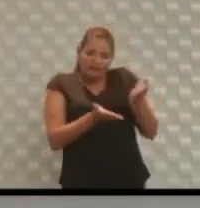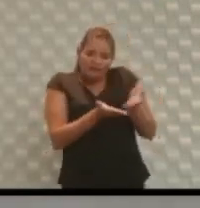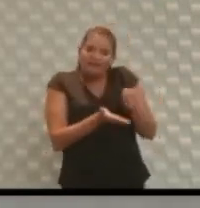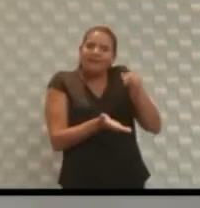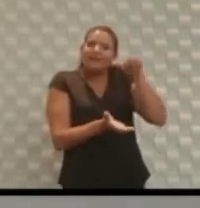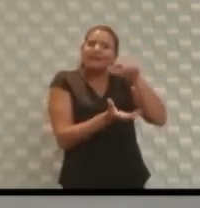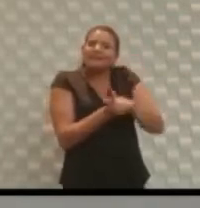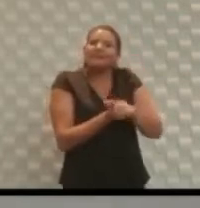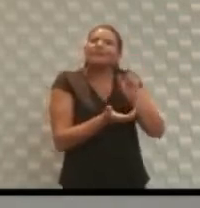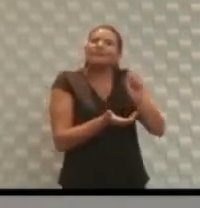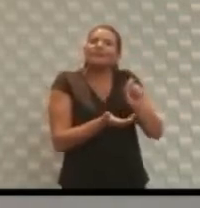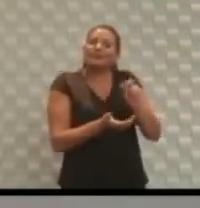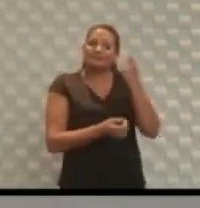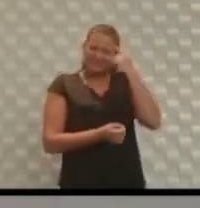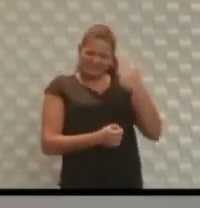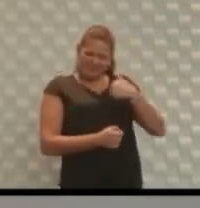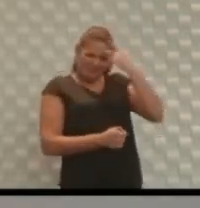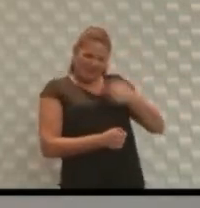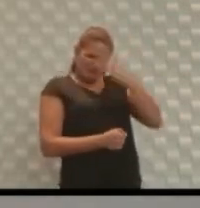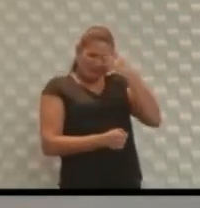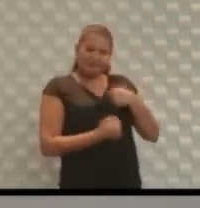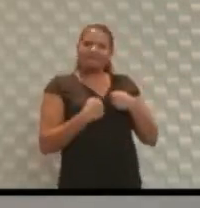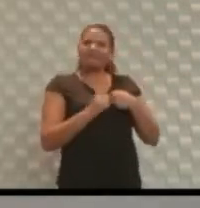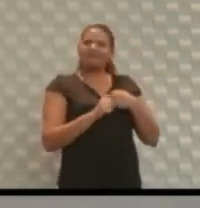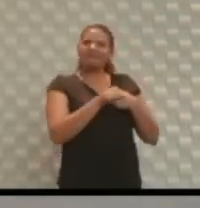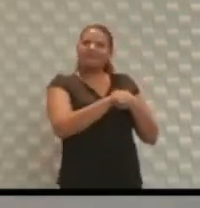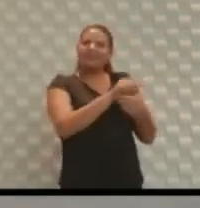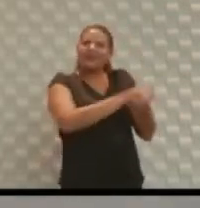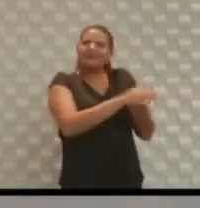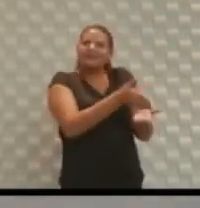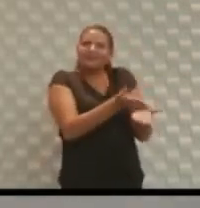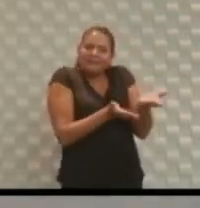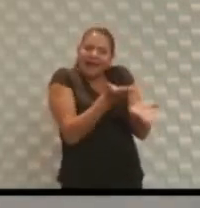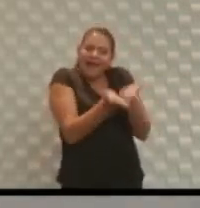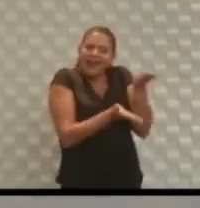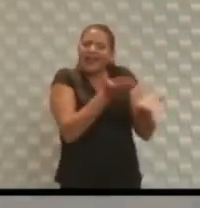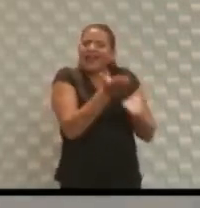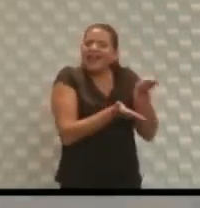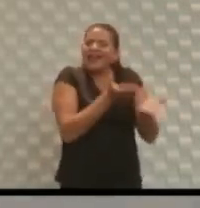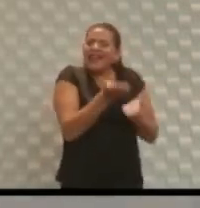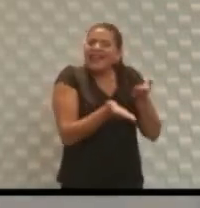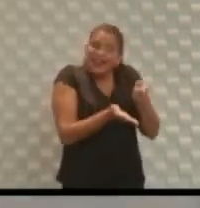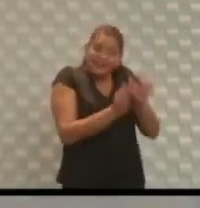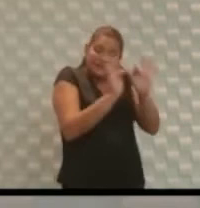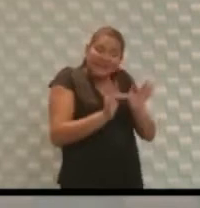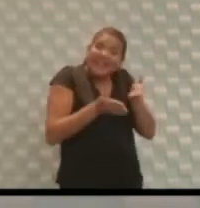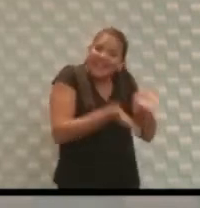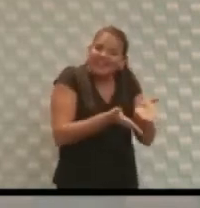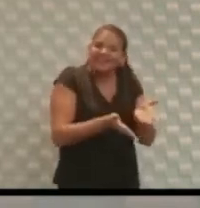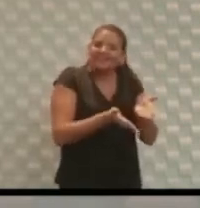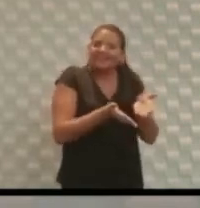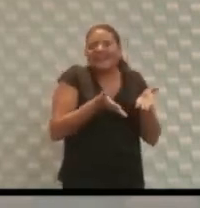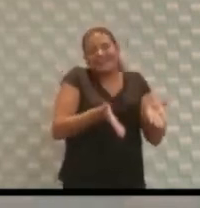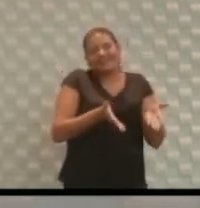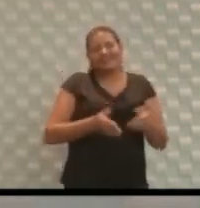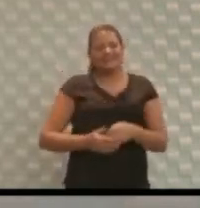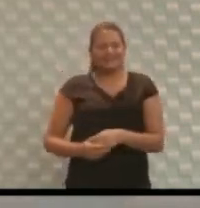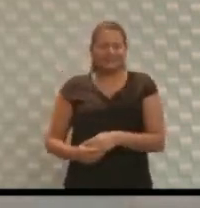unidade. Amém? E eu quero deixar aqui meu depoimento para